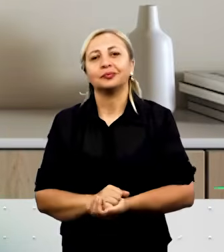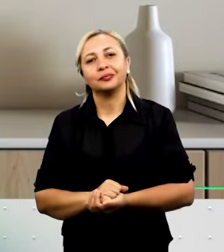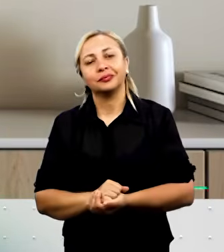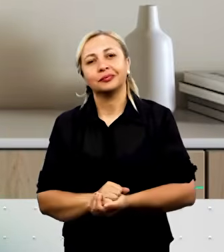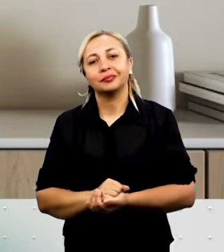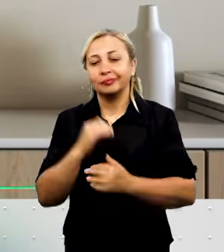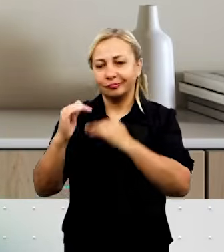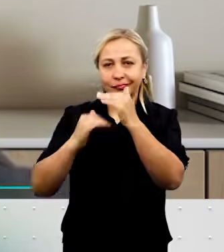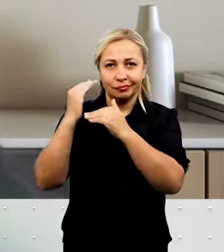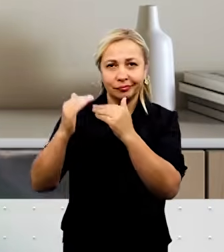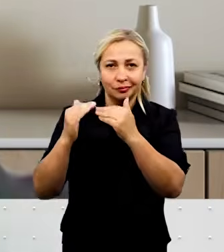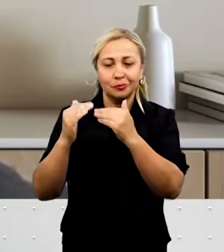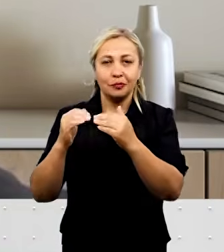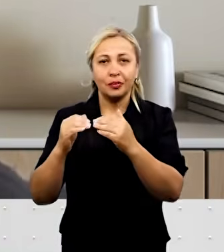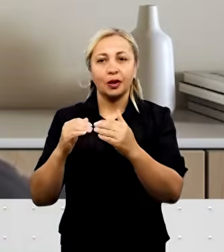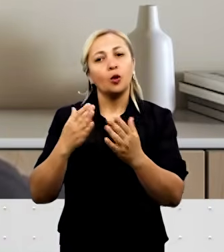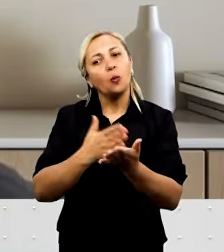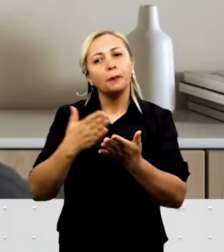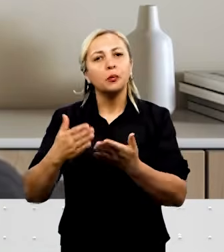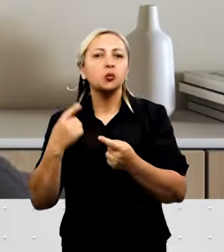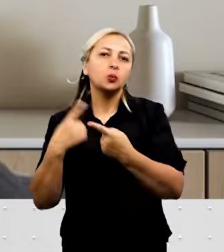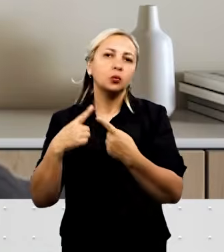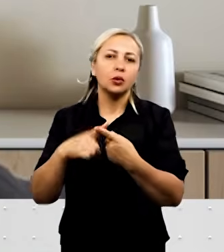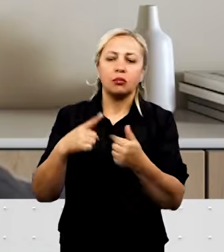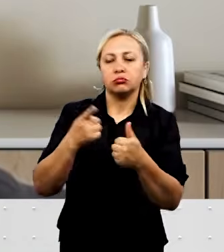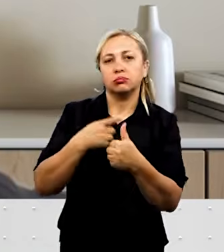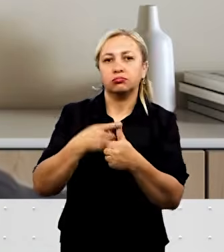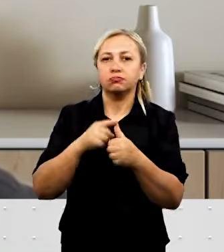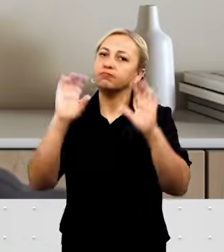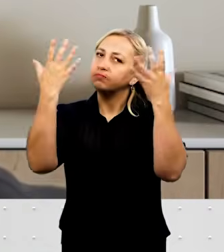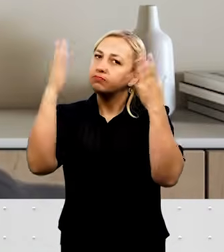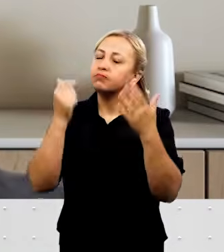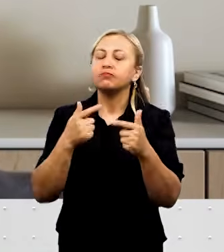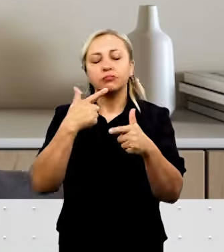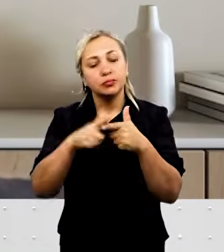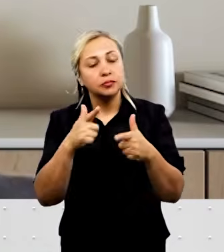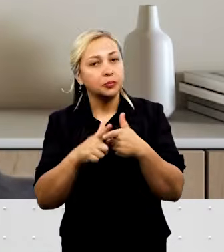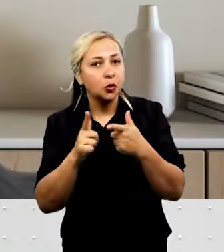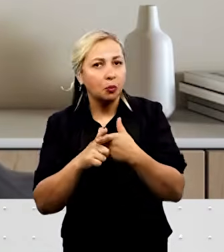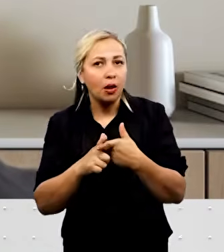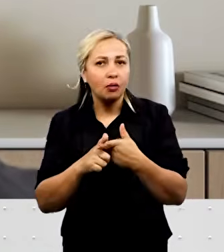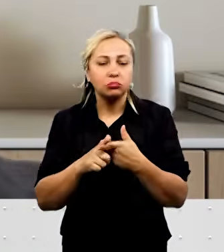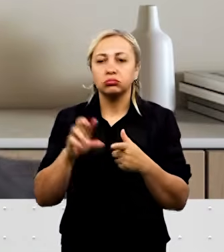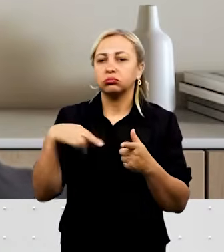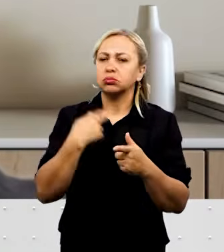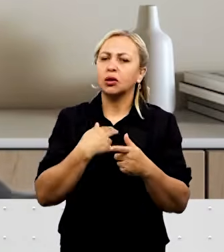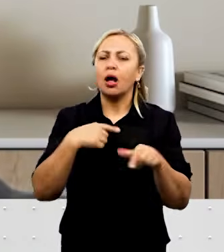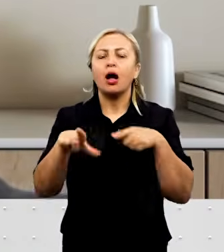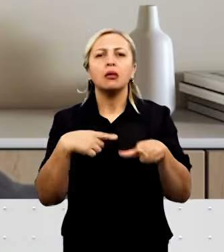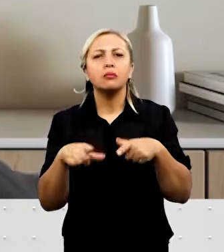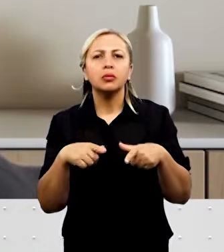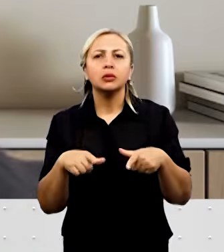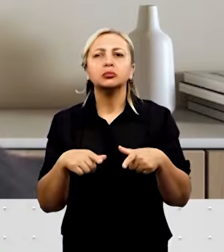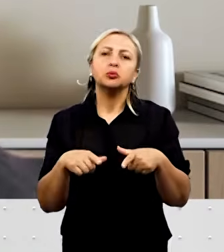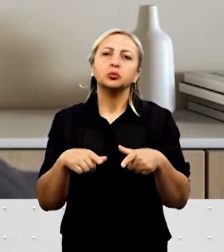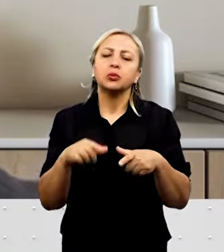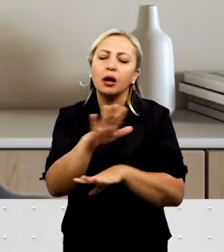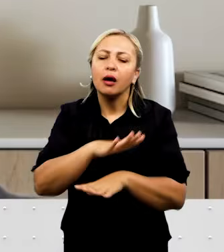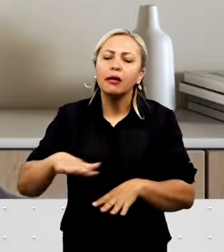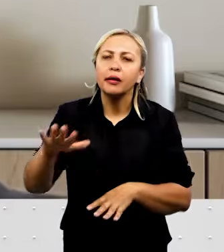da UESB. O processo de desenvolvimento se deu a partir, primeiro, da análise do problema, Como a gente está